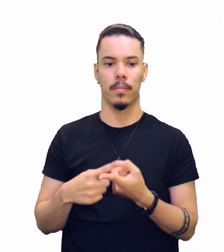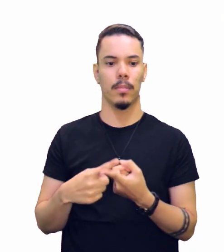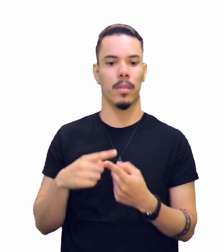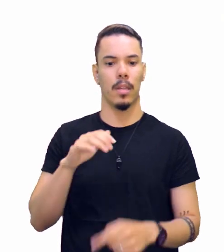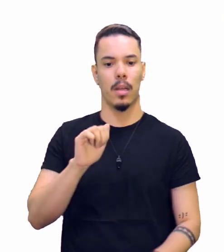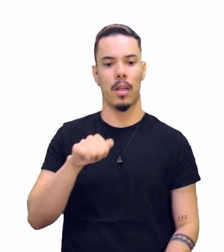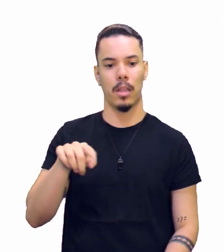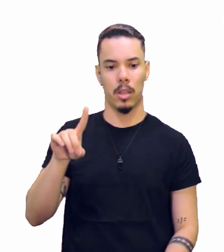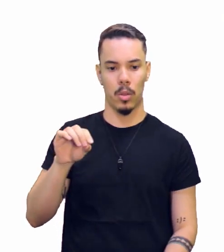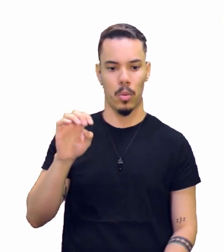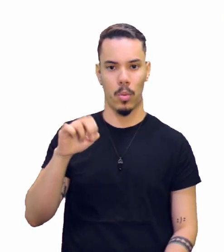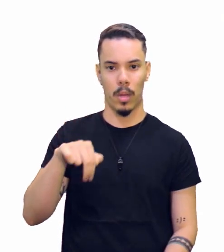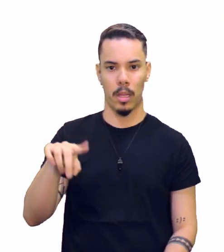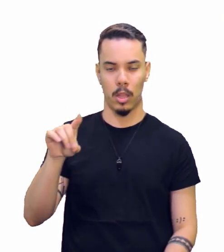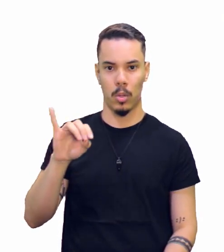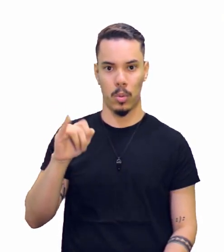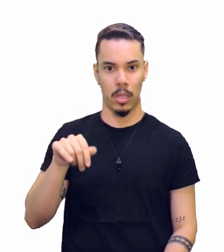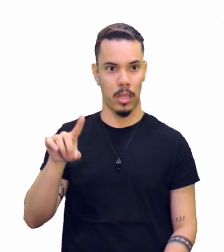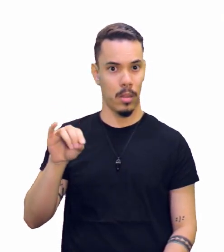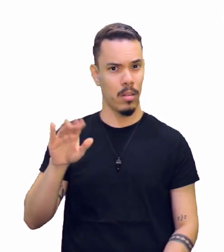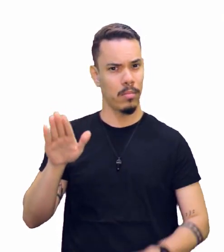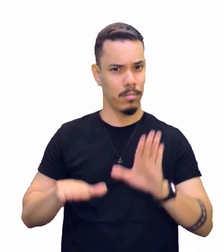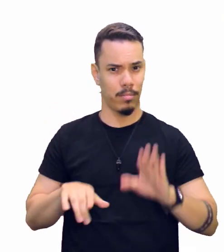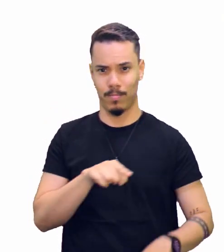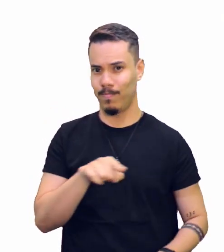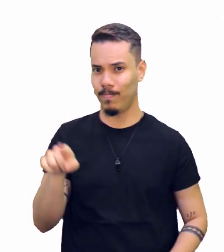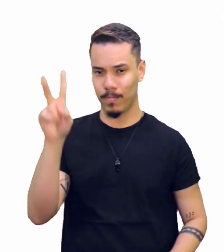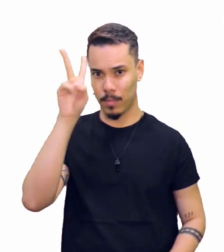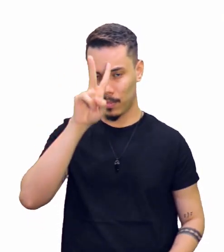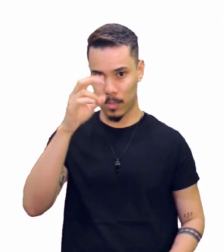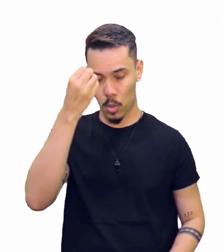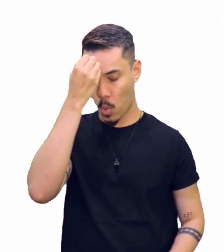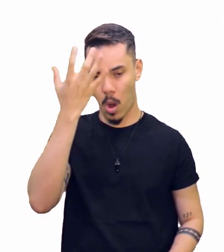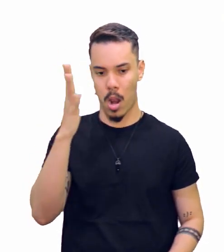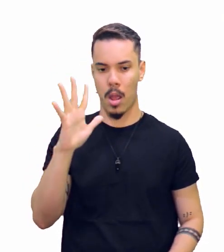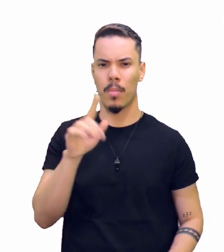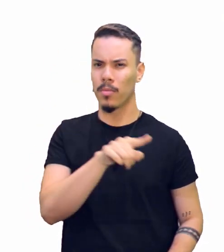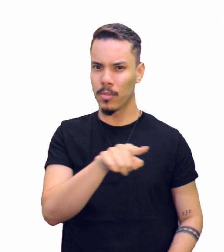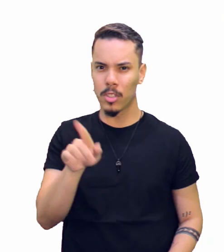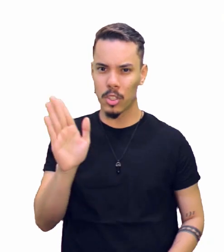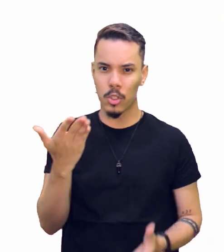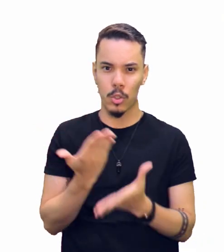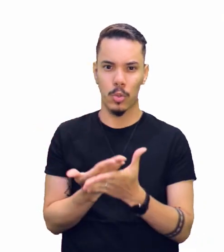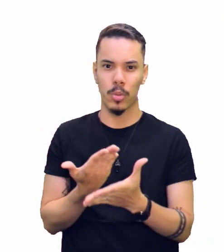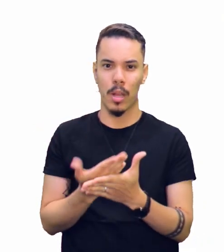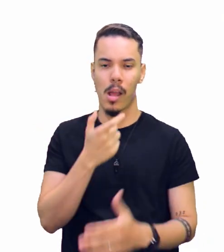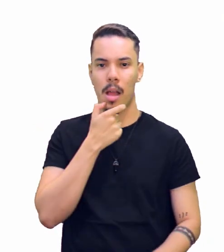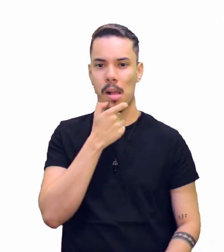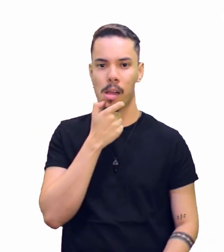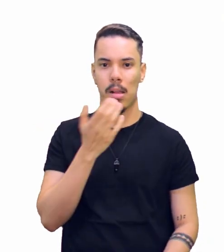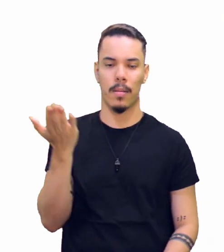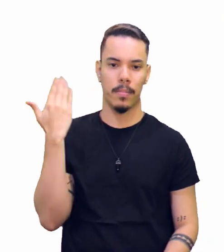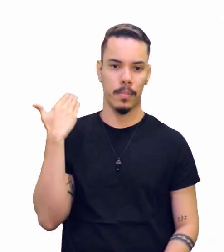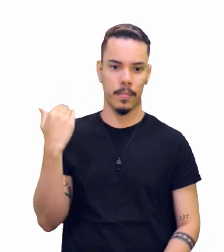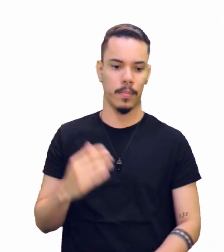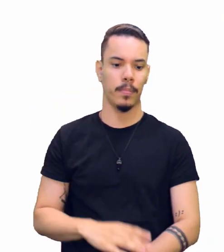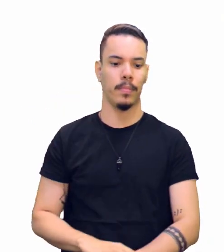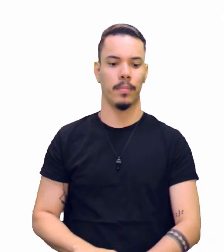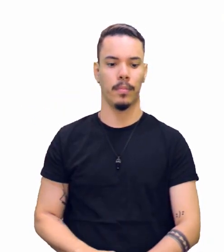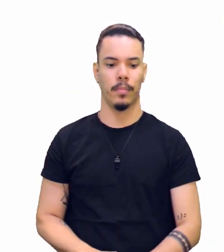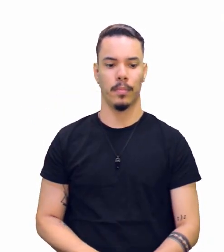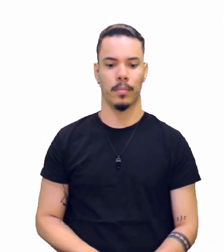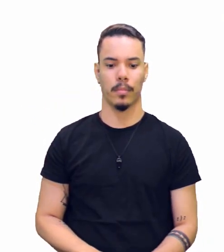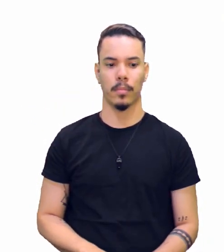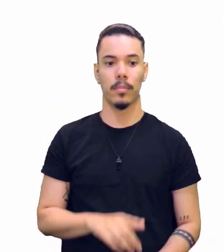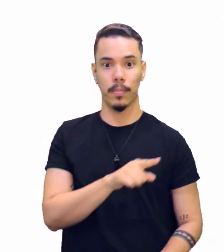ando indo e talvez vocês nem lembrem disso não sei se vocês já estudaram inglês lá no ensino fundamental mas se estudaram inglês no ensino